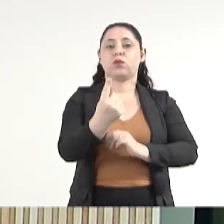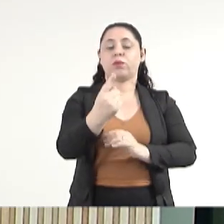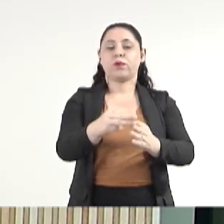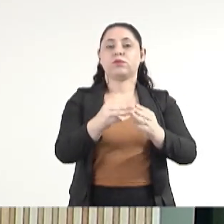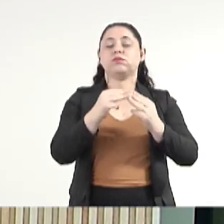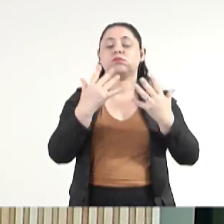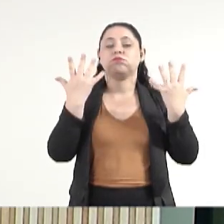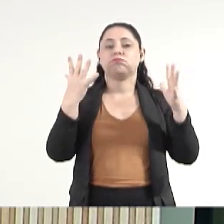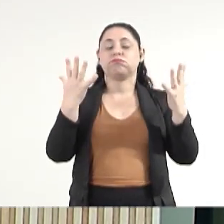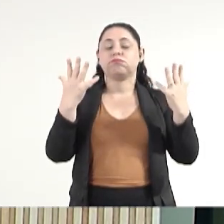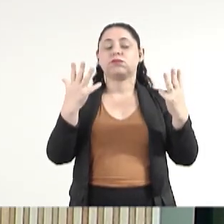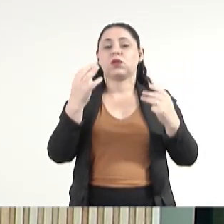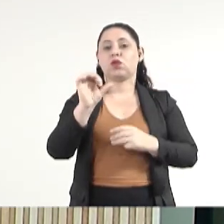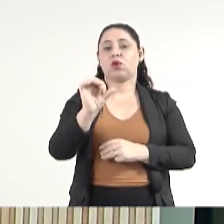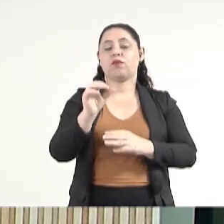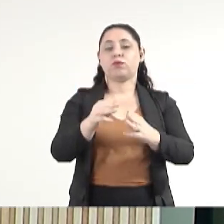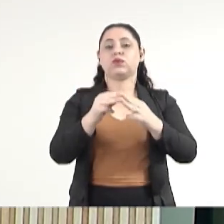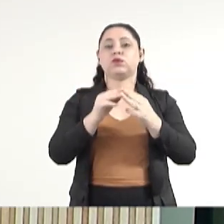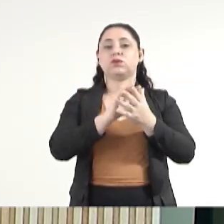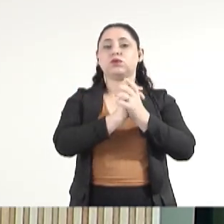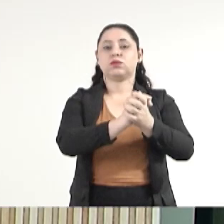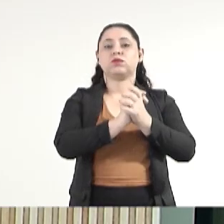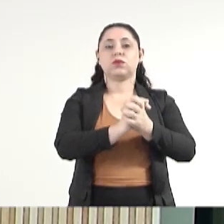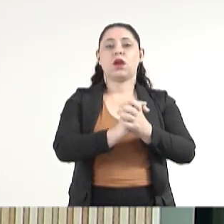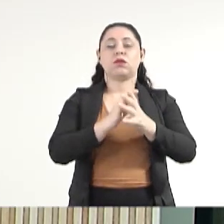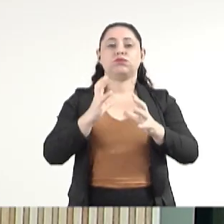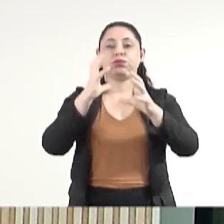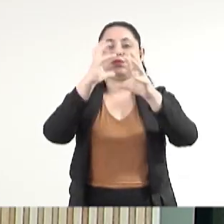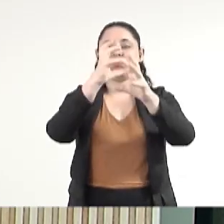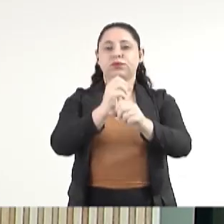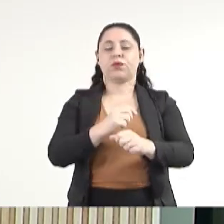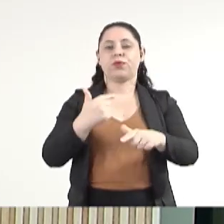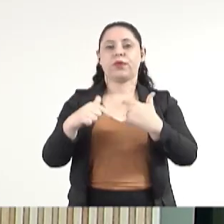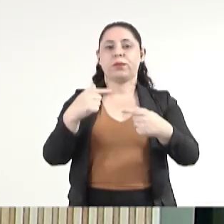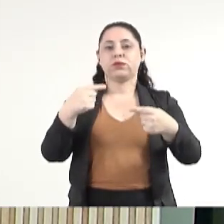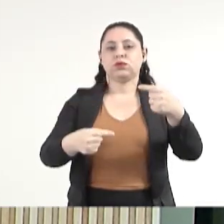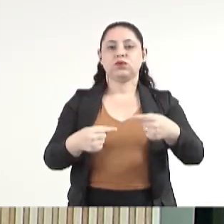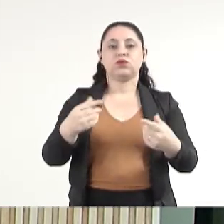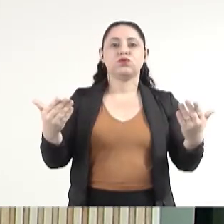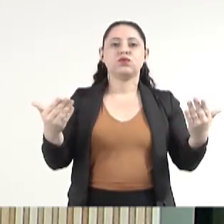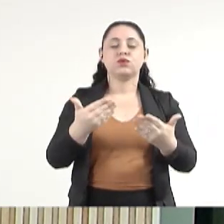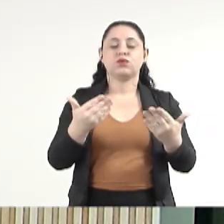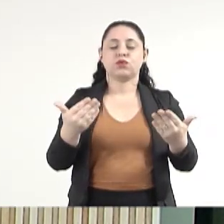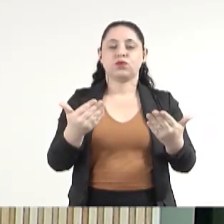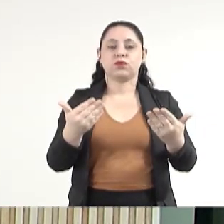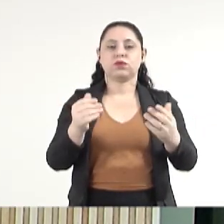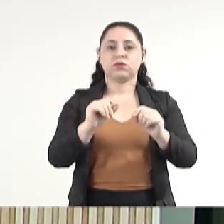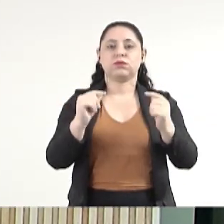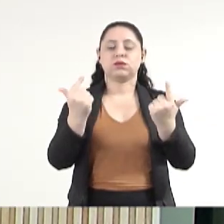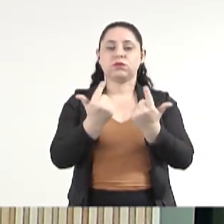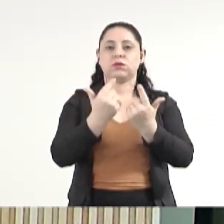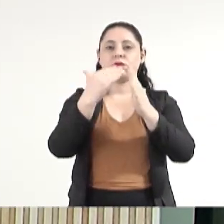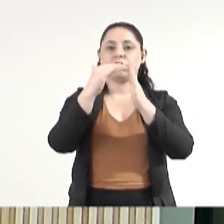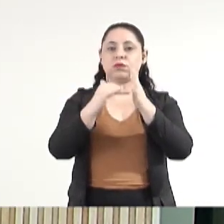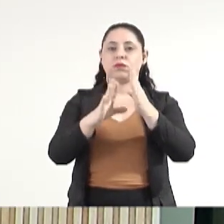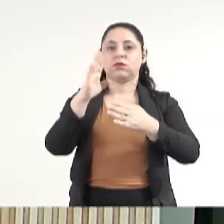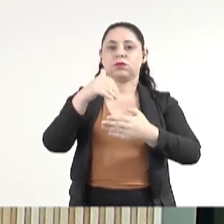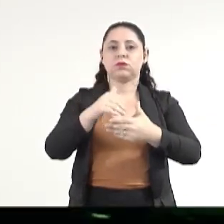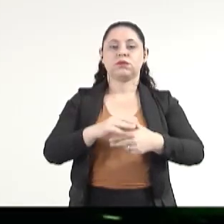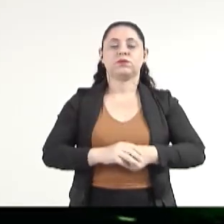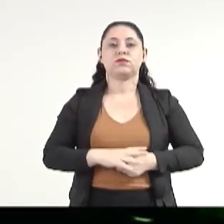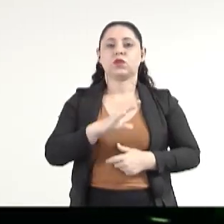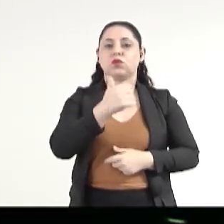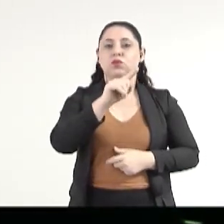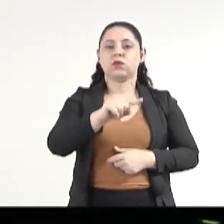aplauso e 9 moções de congratulação. Esse então um balanço das discussões, das votações de hoje na ordem do dia.